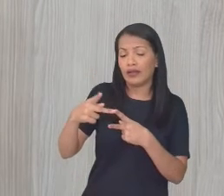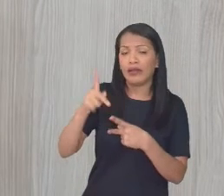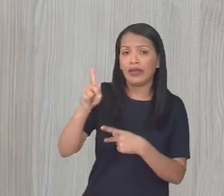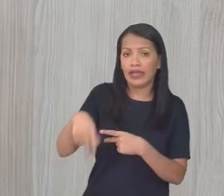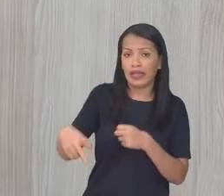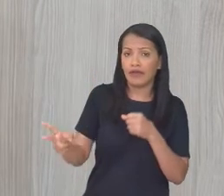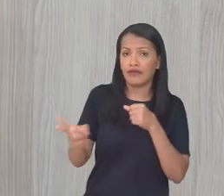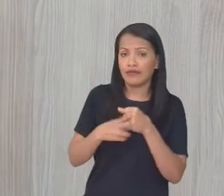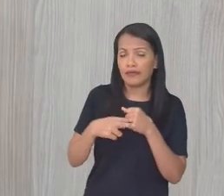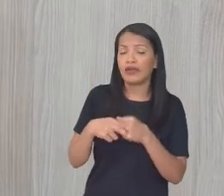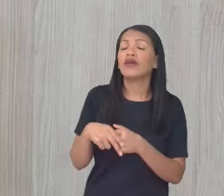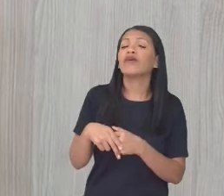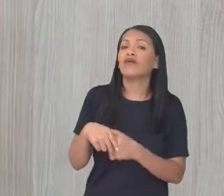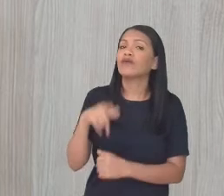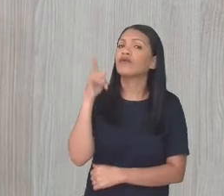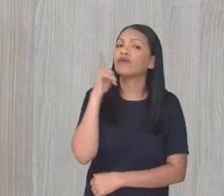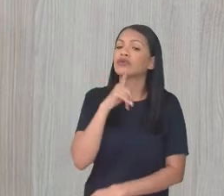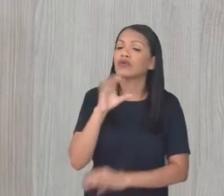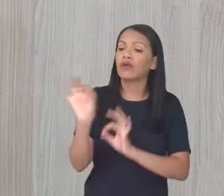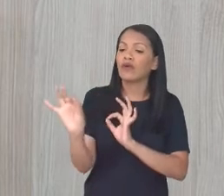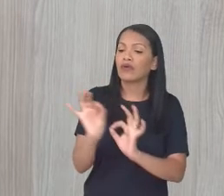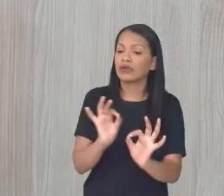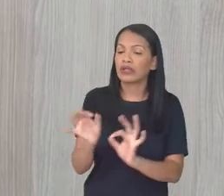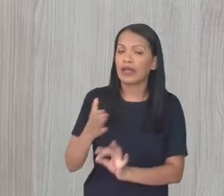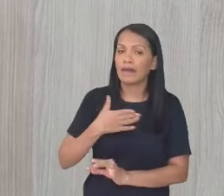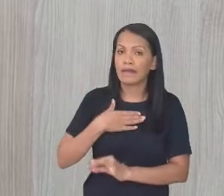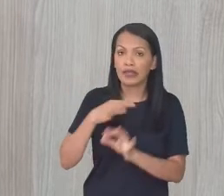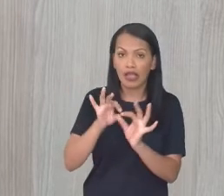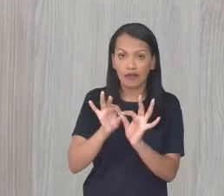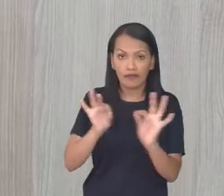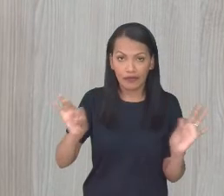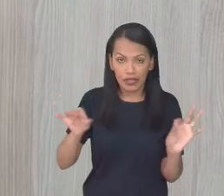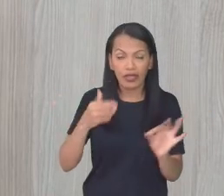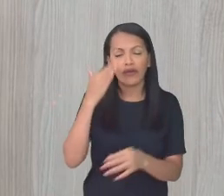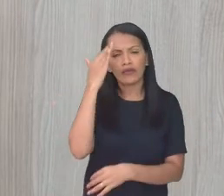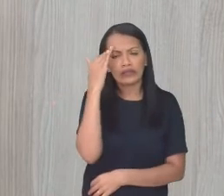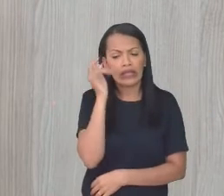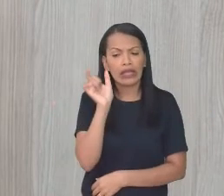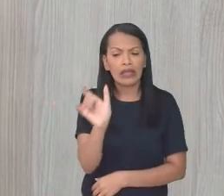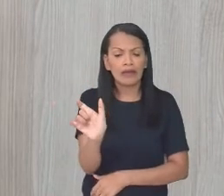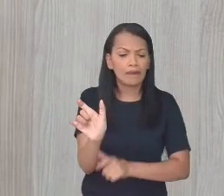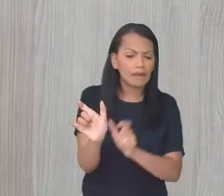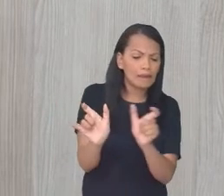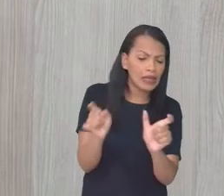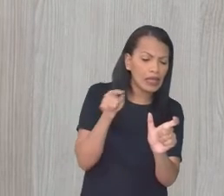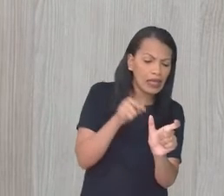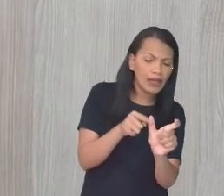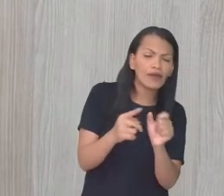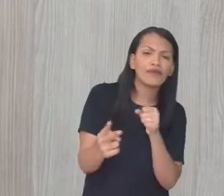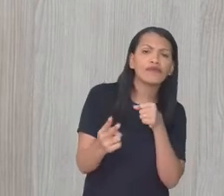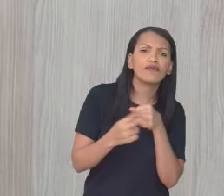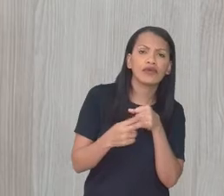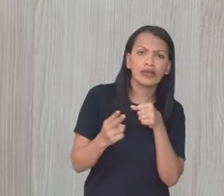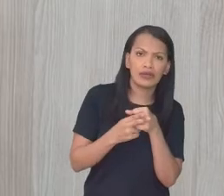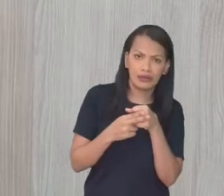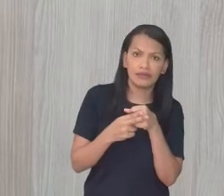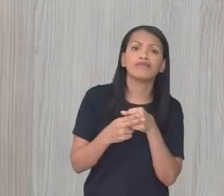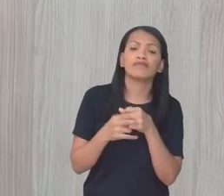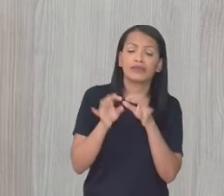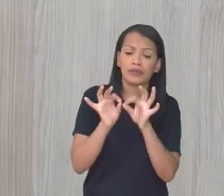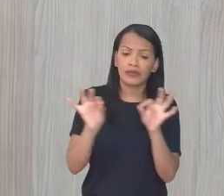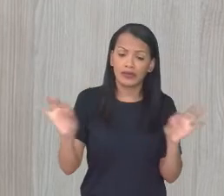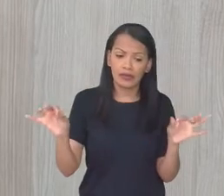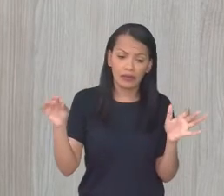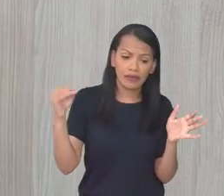consigo organizar já a minha frase. Eu já sei que a segunda palavrinha é um verbo. E, ou seja, ao final da frase está o